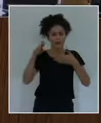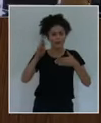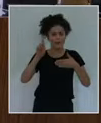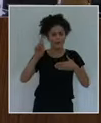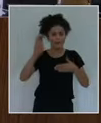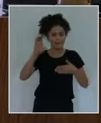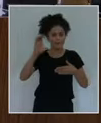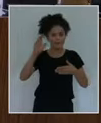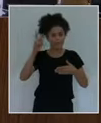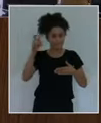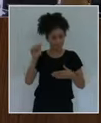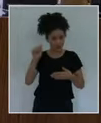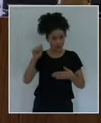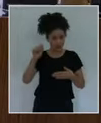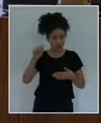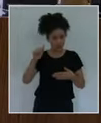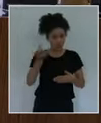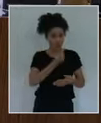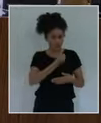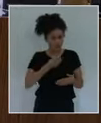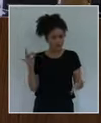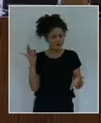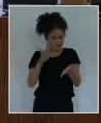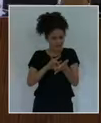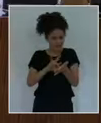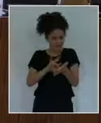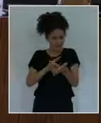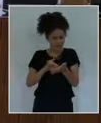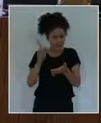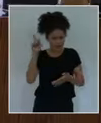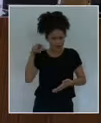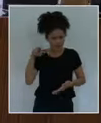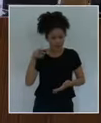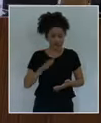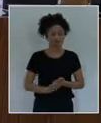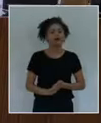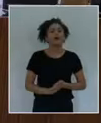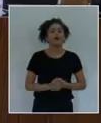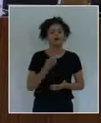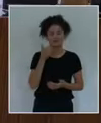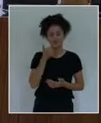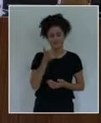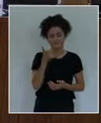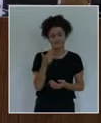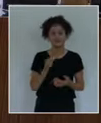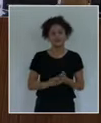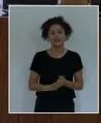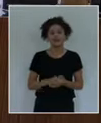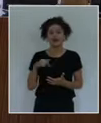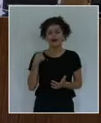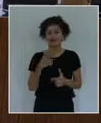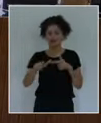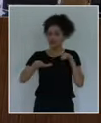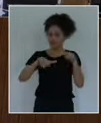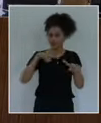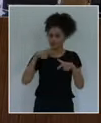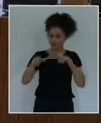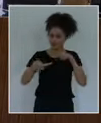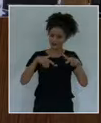lá. E são dados oficiais, né? Isso, muito bem, irmão, ter falado nisso. A gente trabalha sempre, mesmo a gente